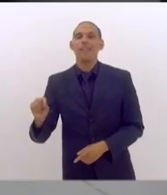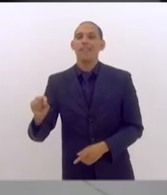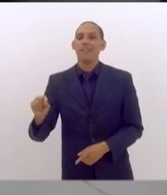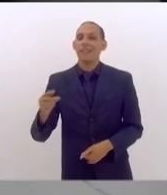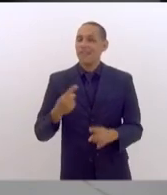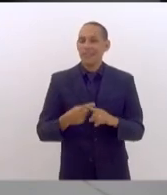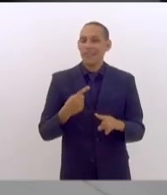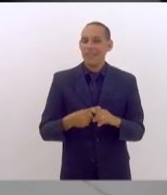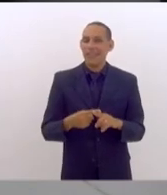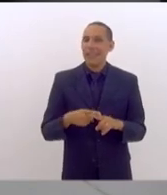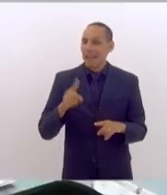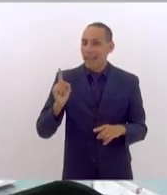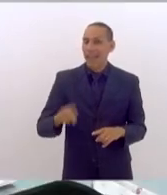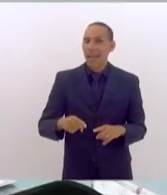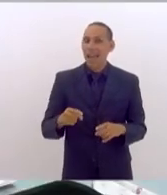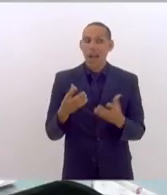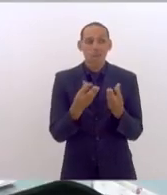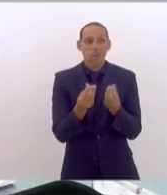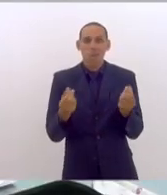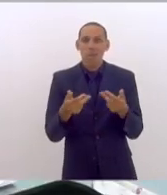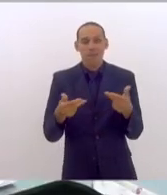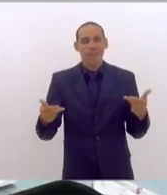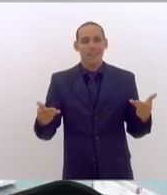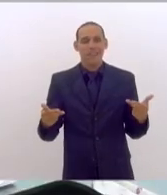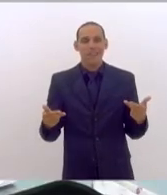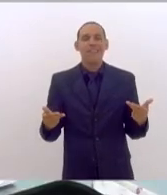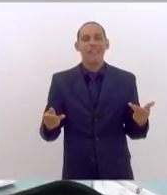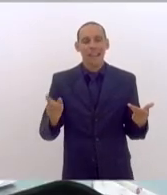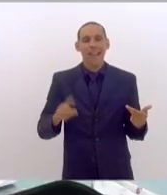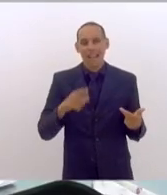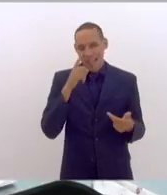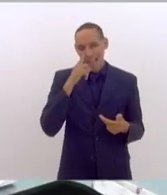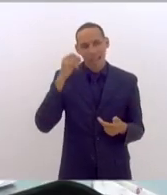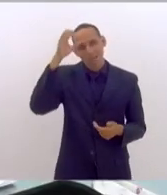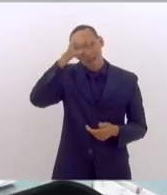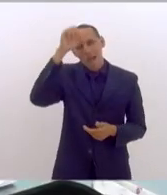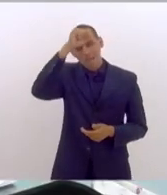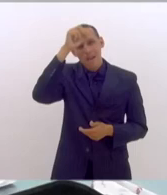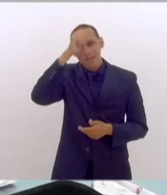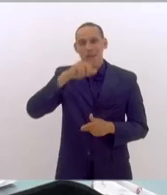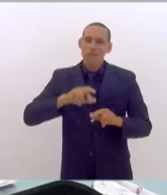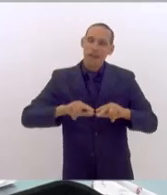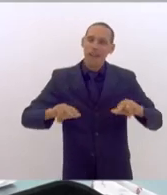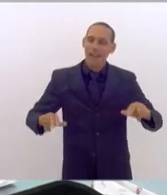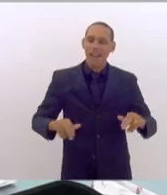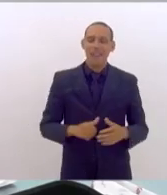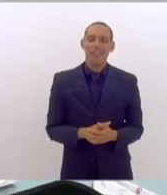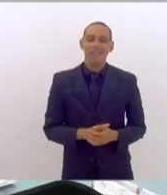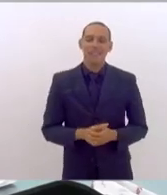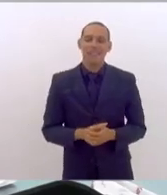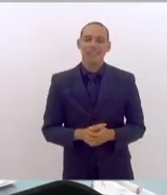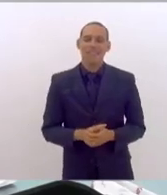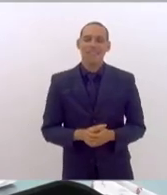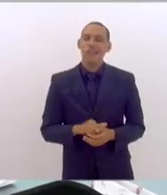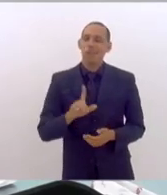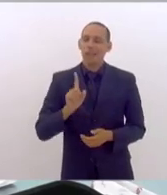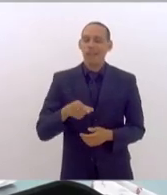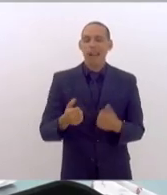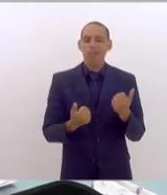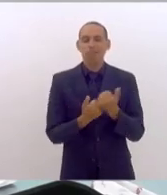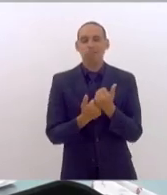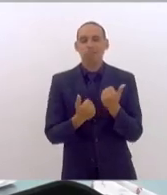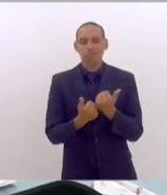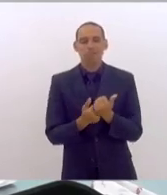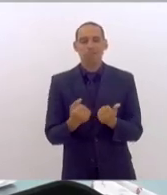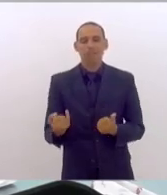porque era uma tumba de coisa uma daquele de que é muito muito aprendizagem muito muito conteúdo e eu queria dizer que é uma contribuição